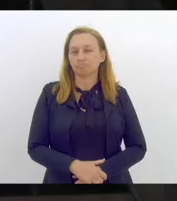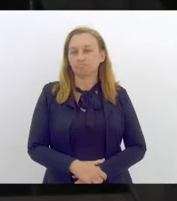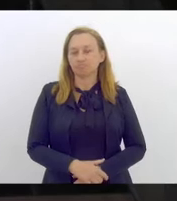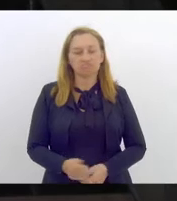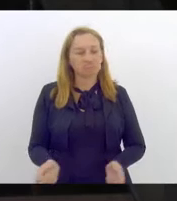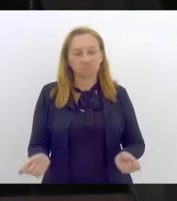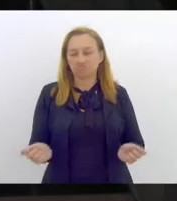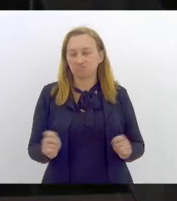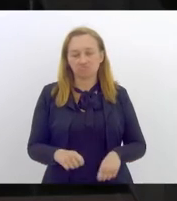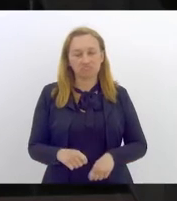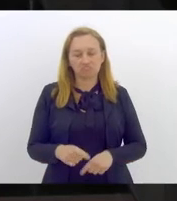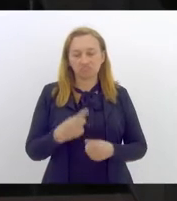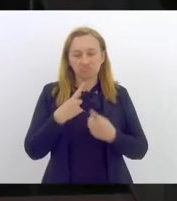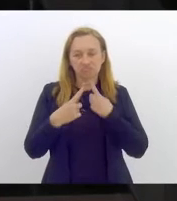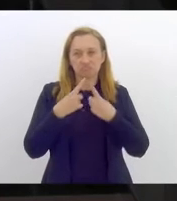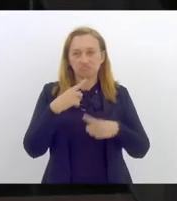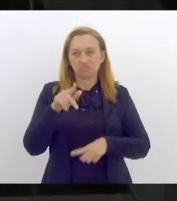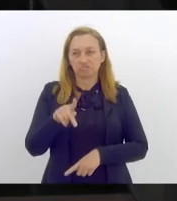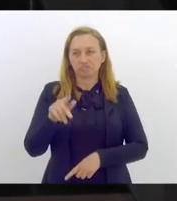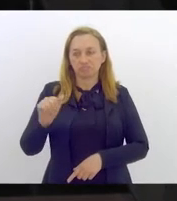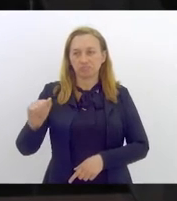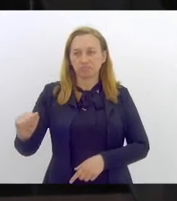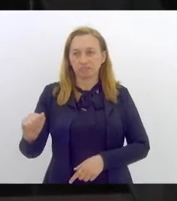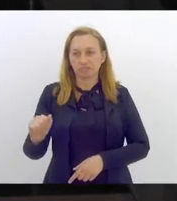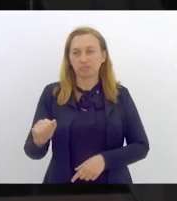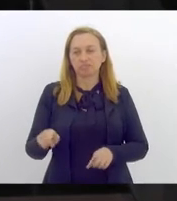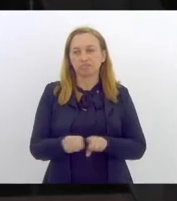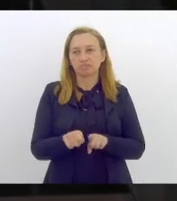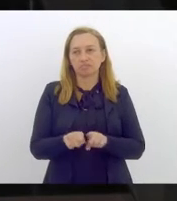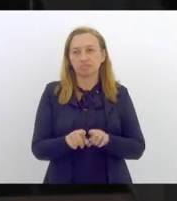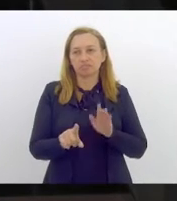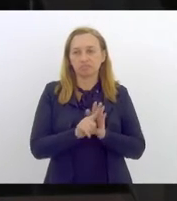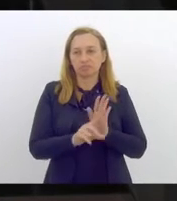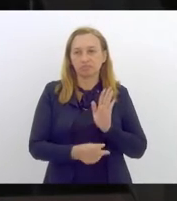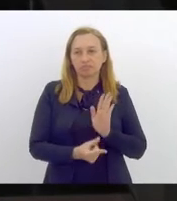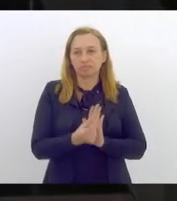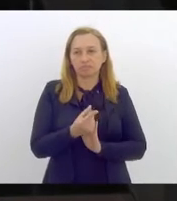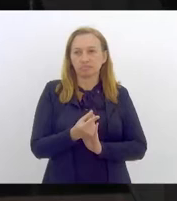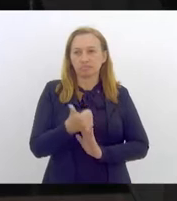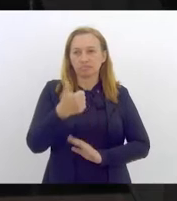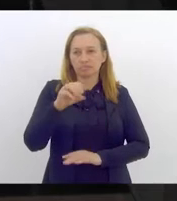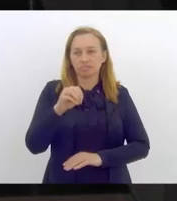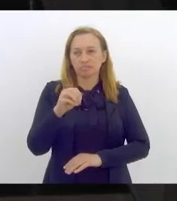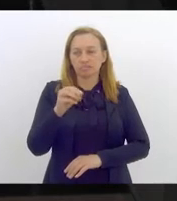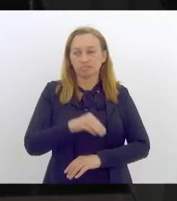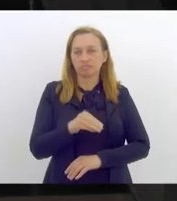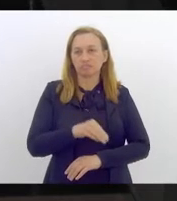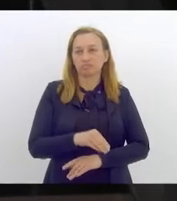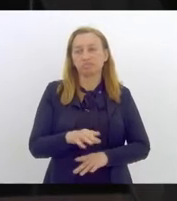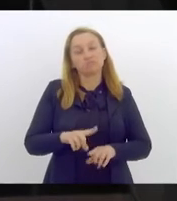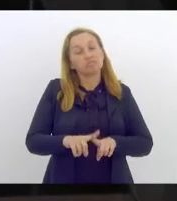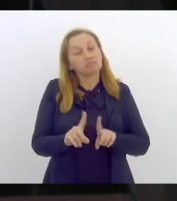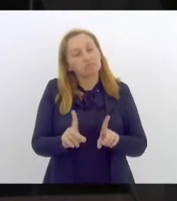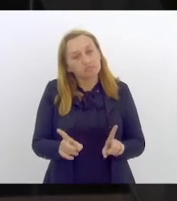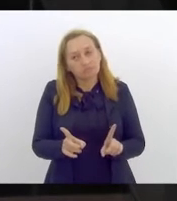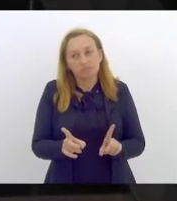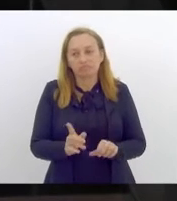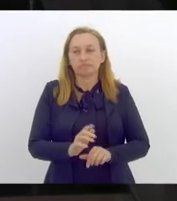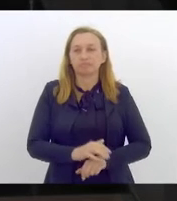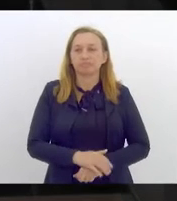não dá para discutir um PPA e uma LOA em apenas 10 minutos. Mas, pelo